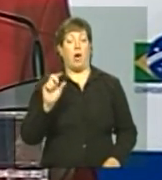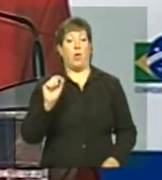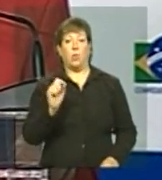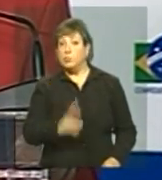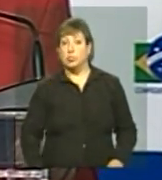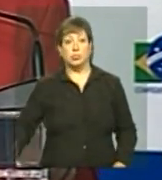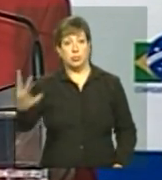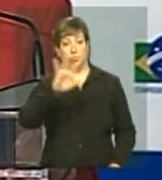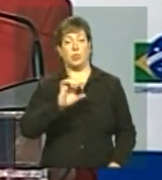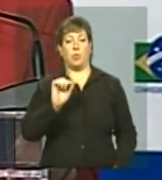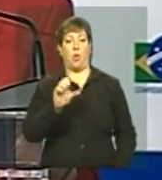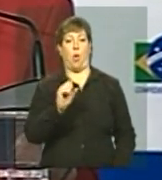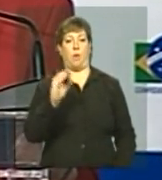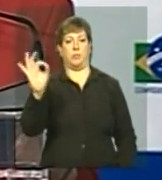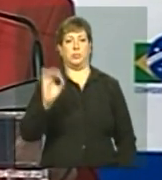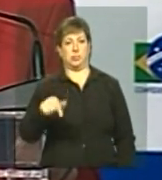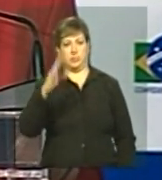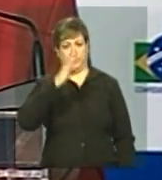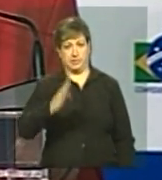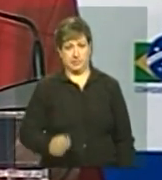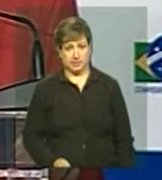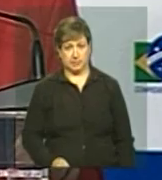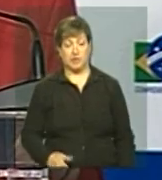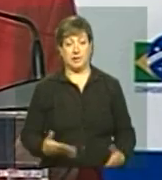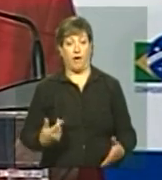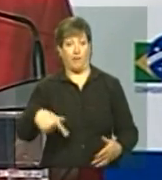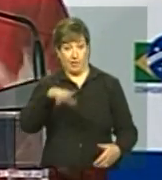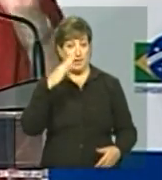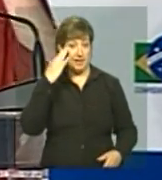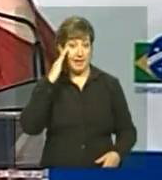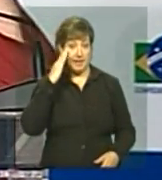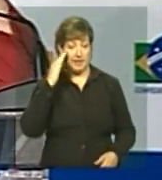universalização chegou a 80% no Brasil.